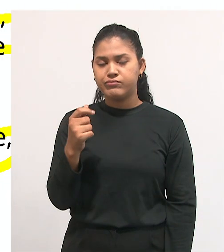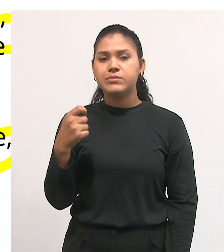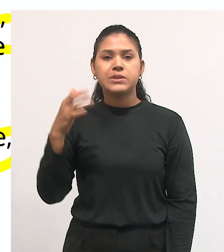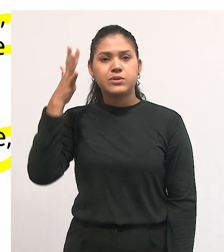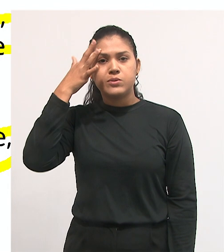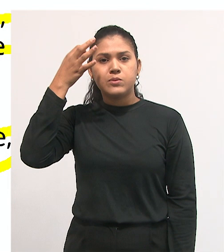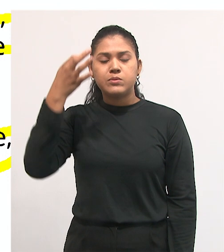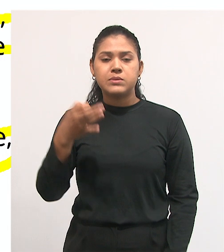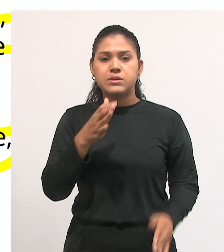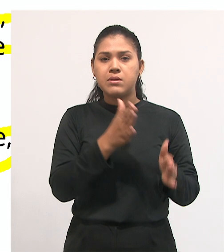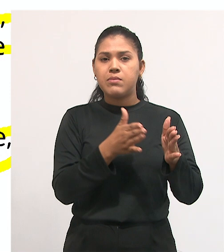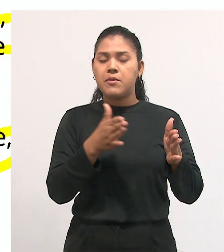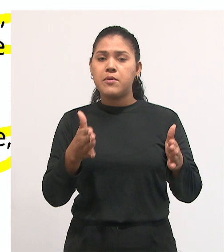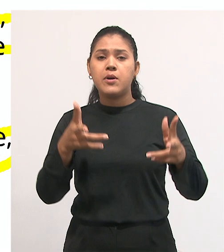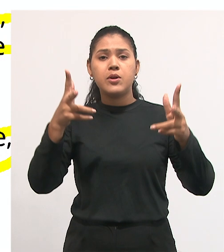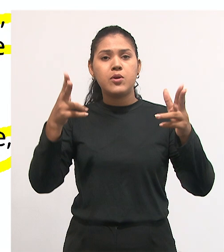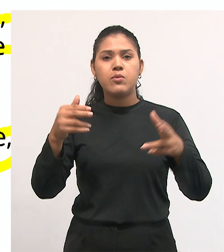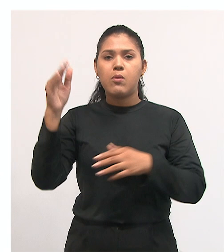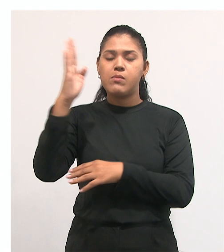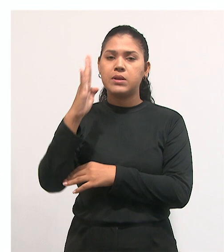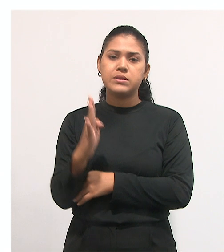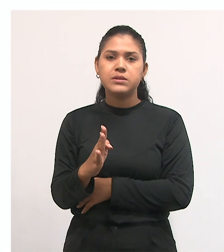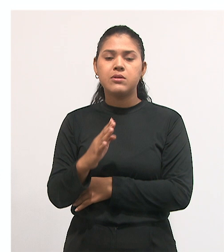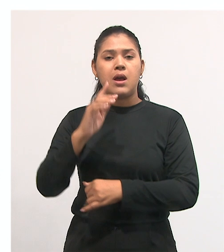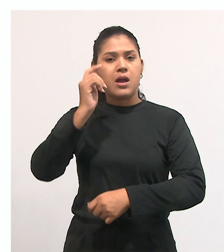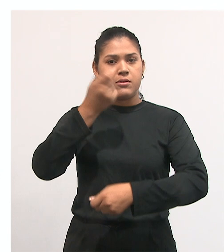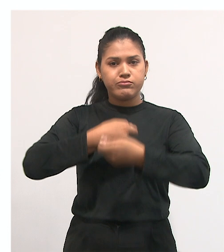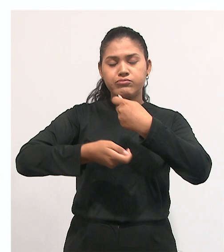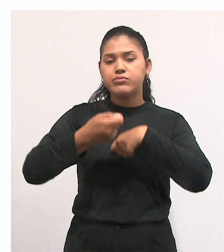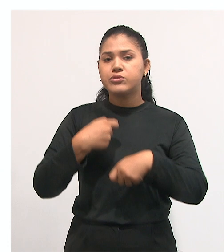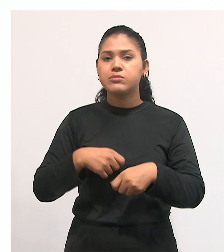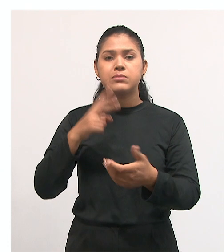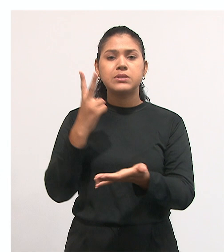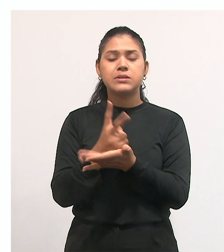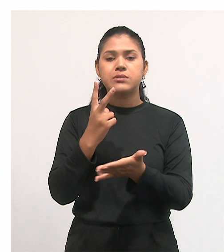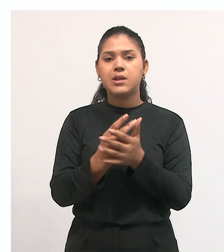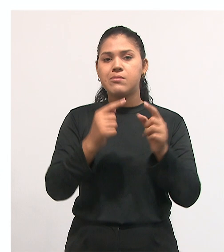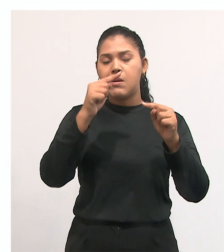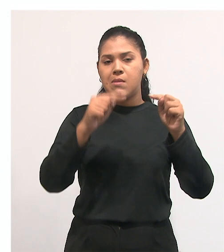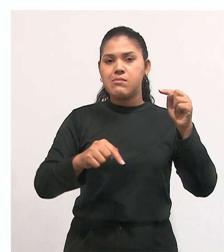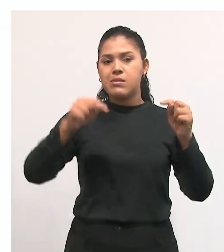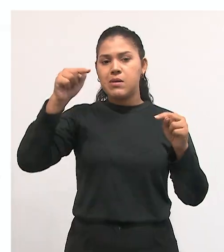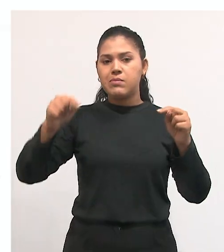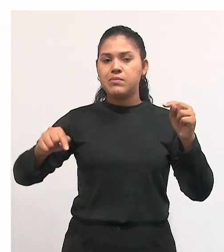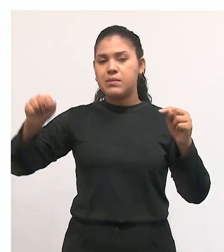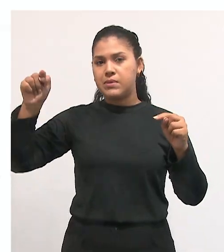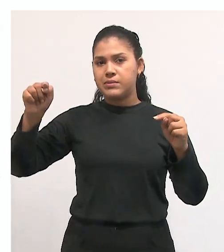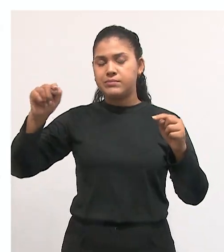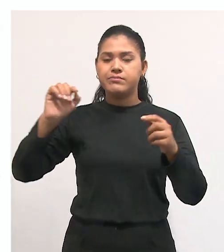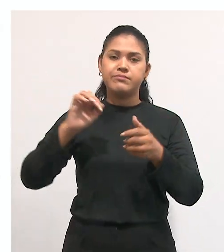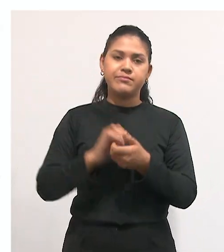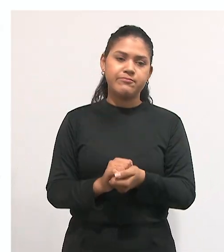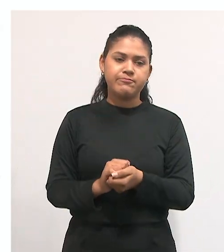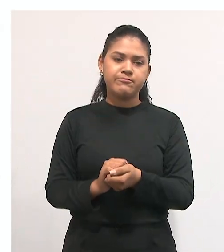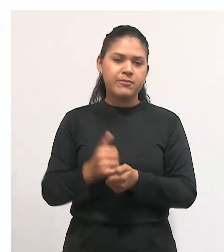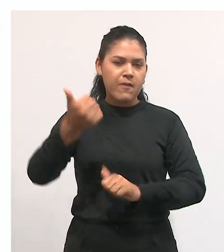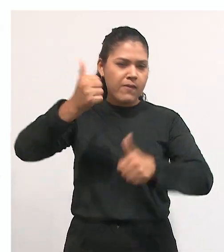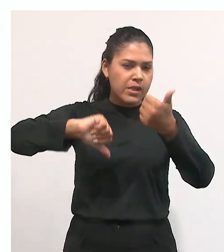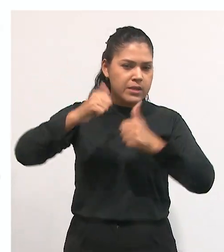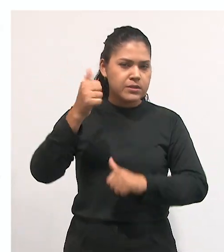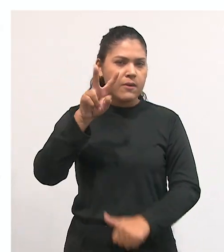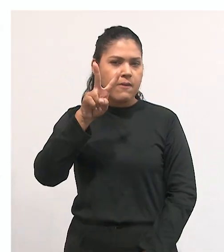oscilar rapidamente. Acabei de falar isso aqui no outro exemplo, né? A avaliação da viabilidade. E aí, será que